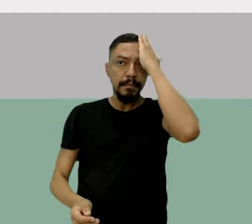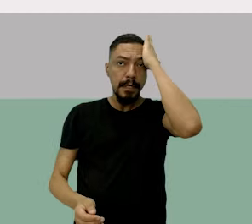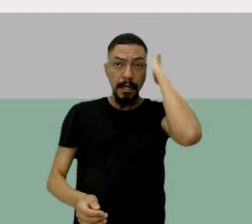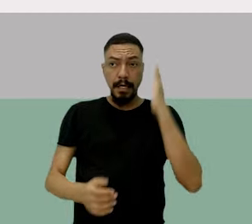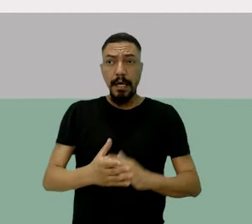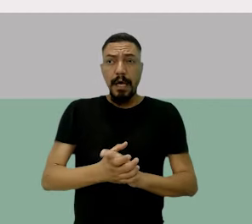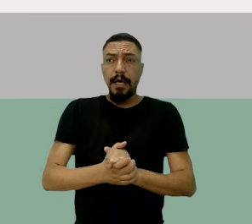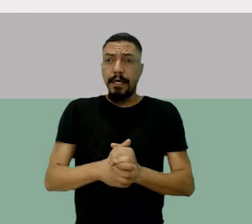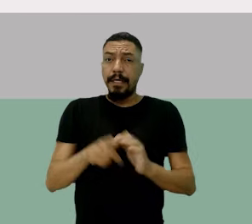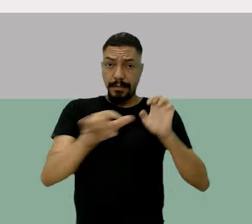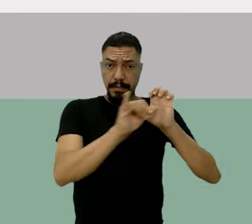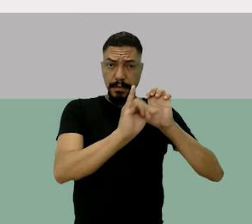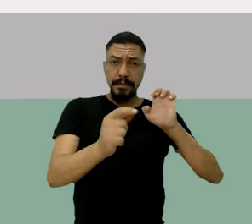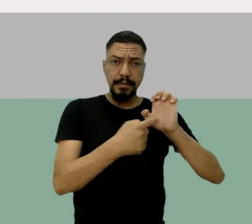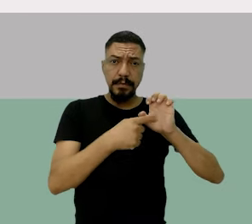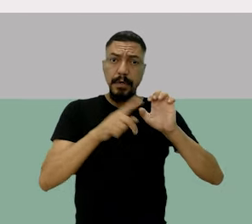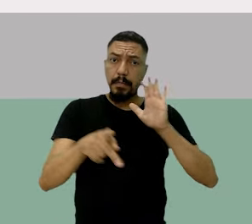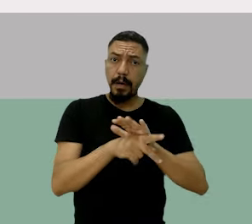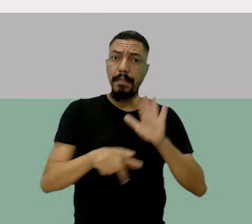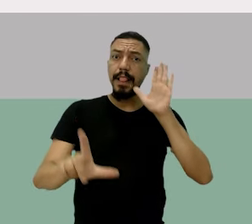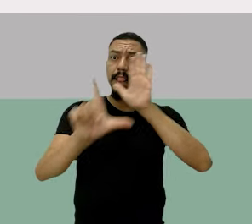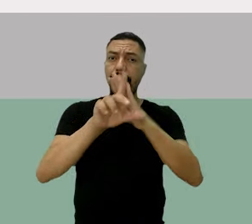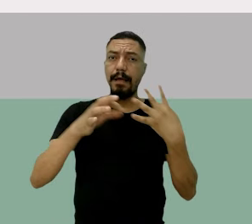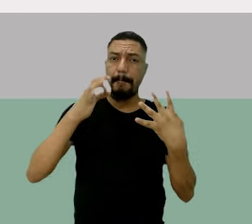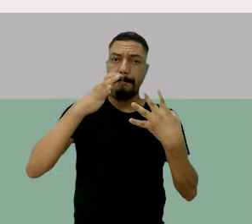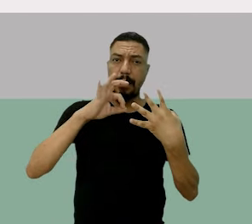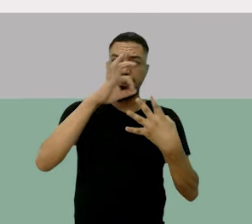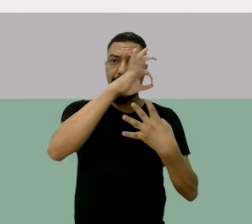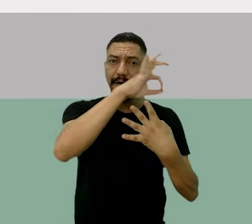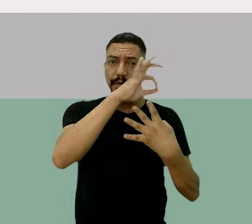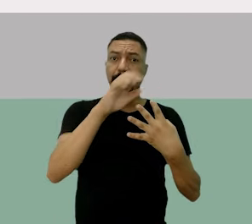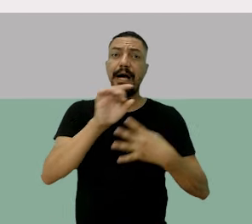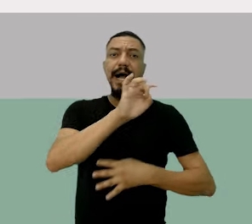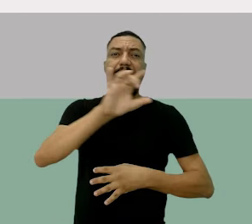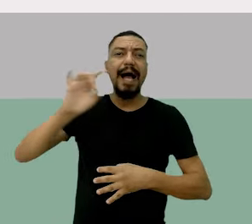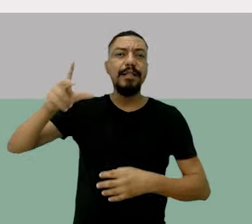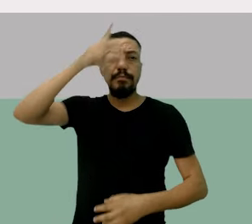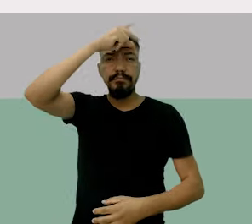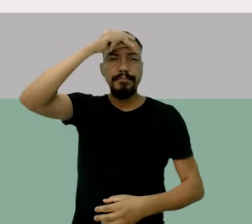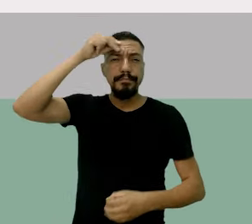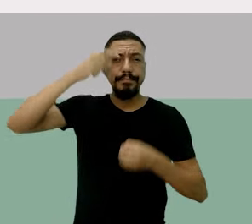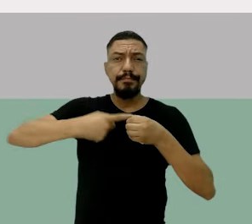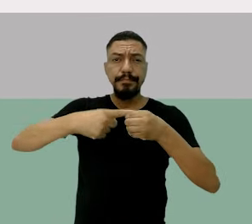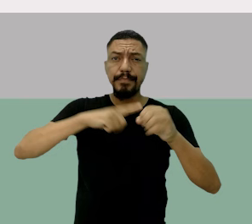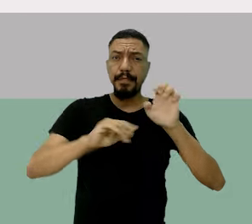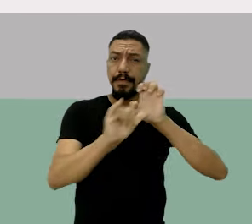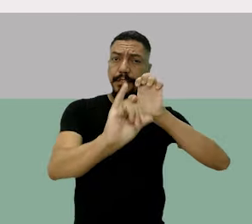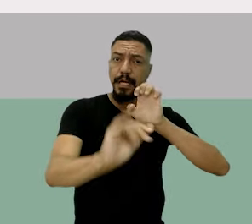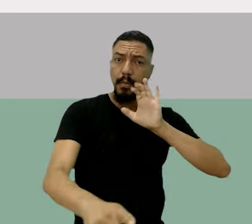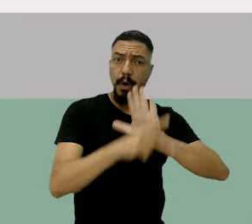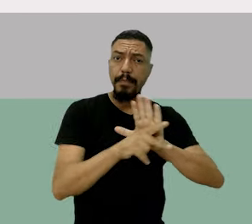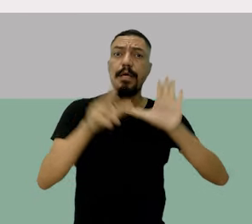Apesar desses editais todos serem da Paulo Gustavo, cada município fez um edital, assim